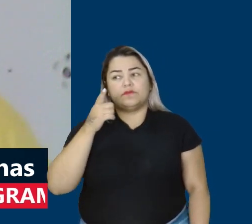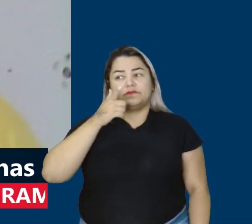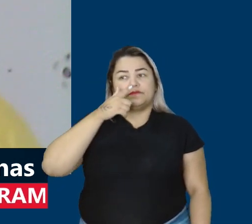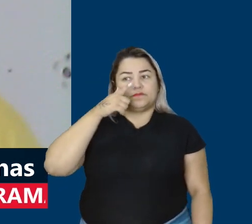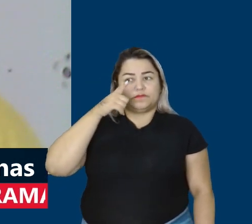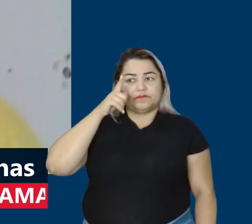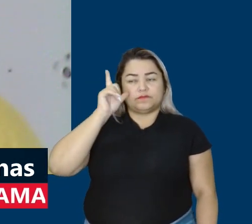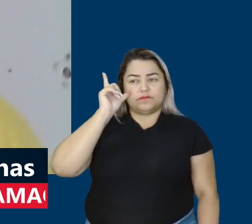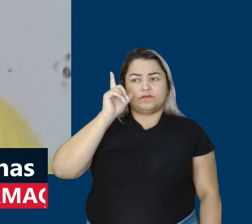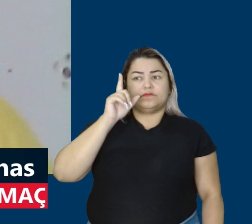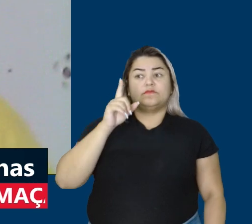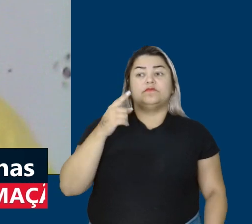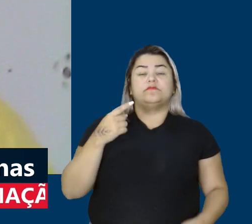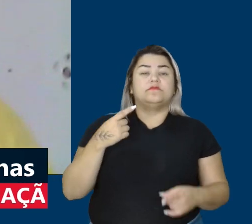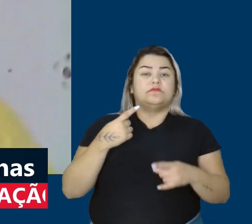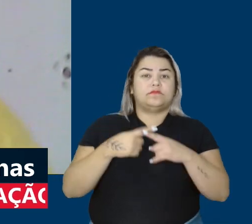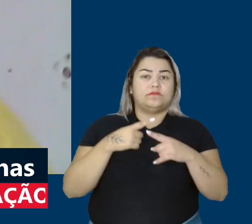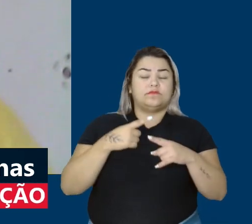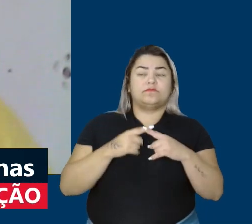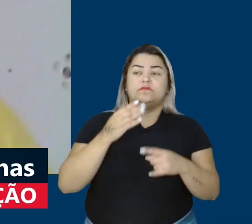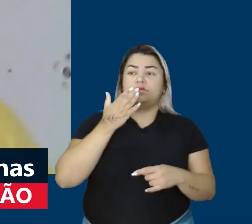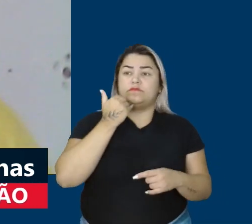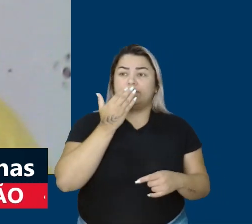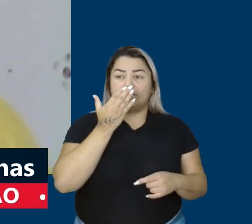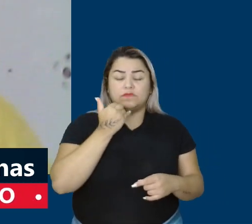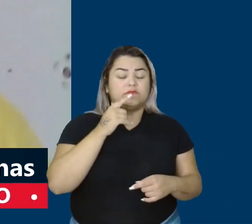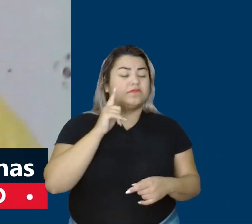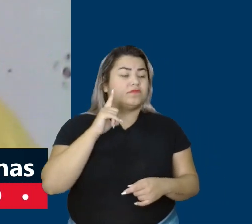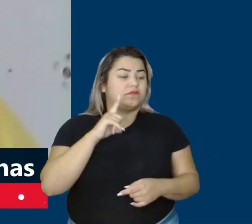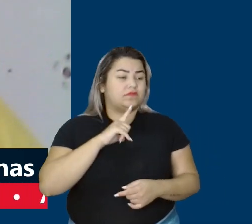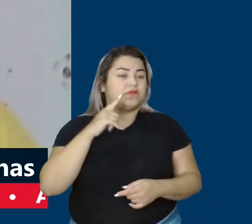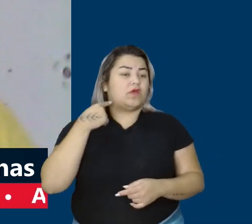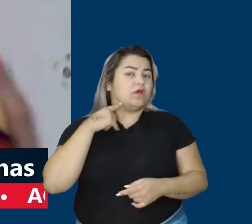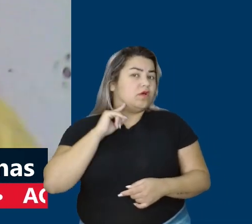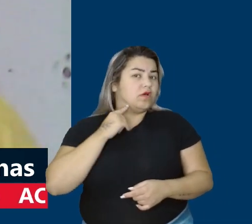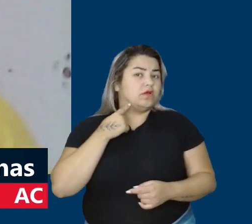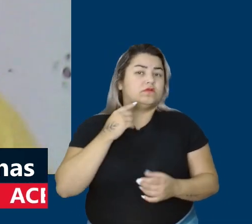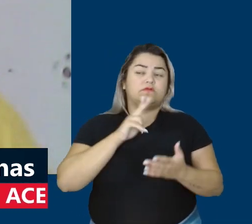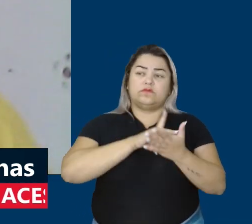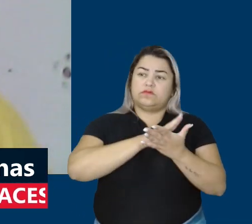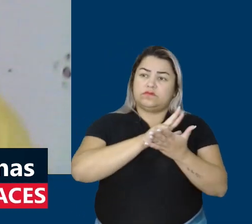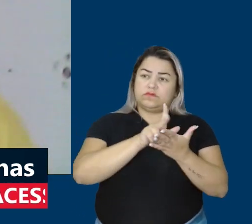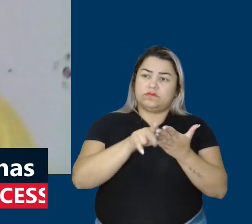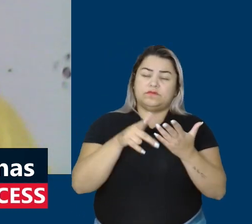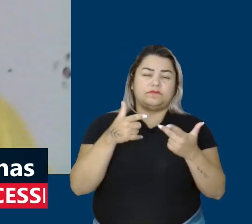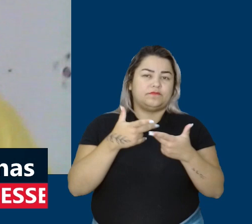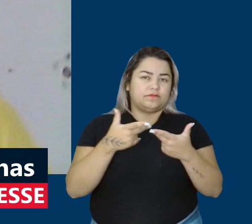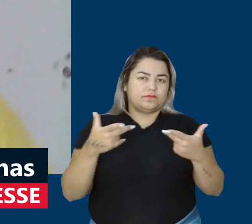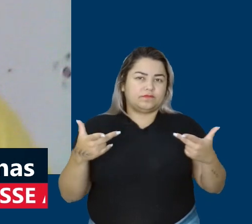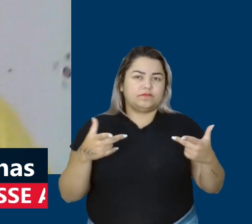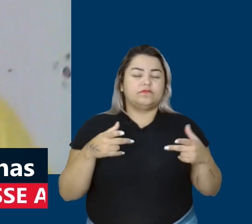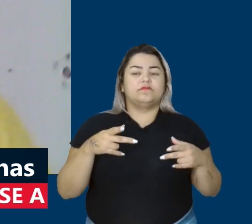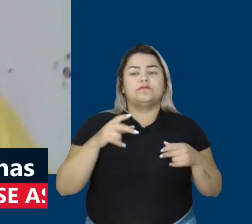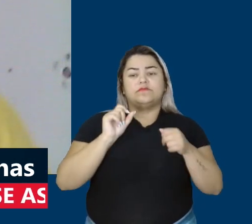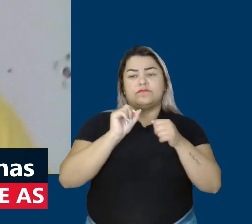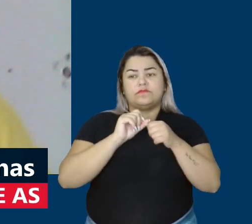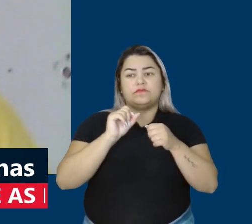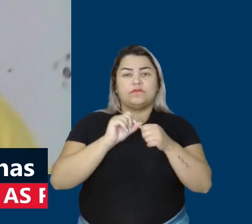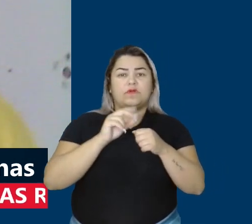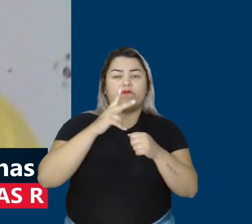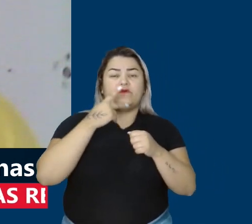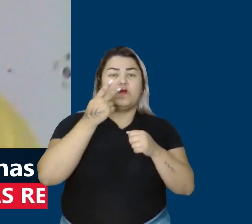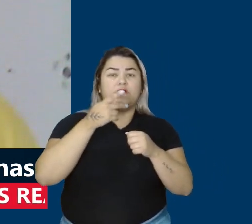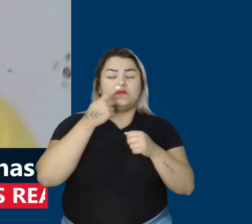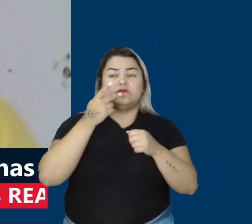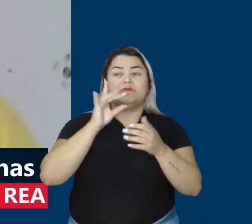antes por conta da alimentação contaminada. Então, é diversas coisas que a gente fala